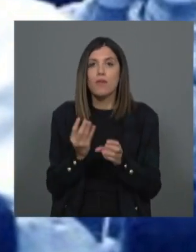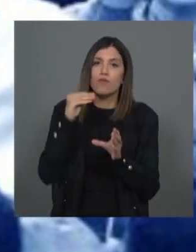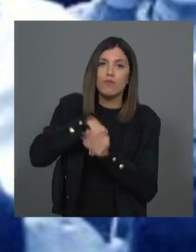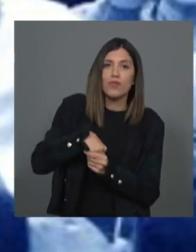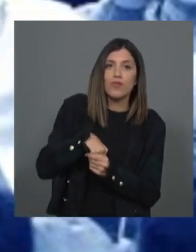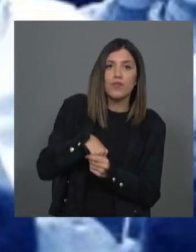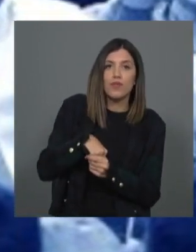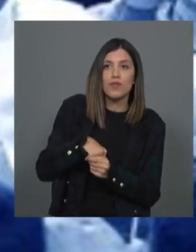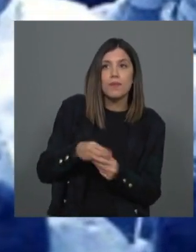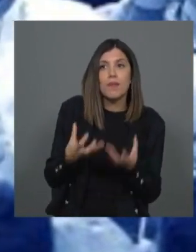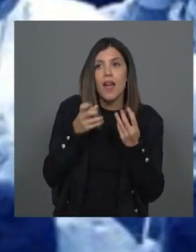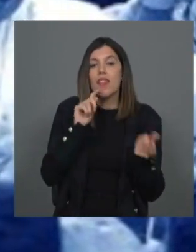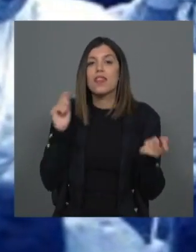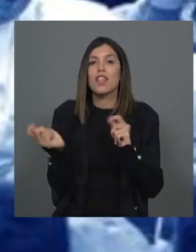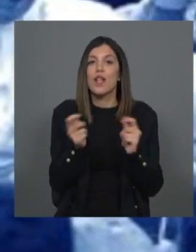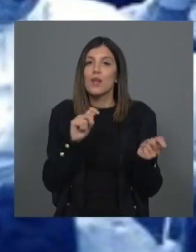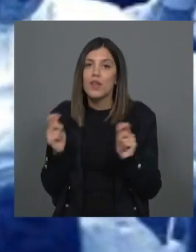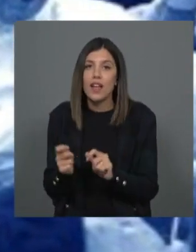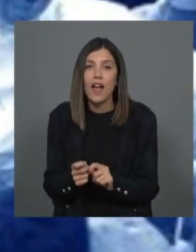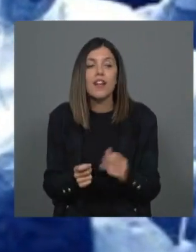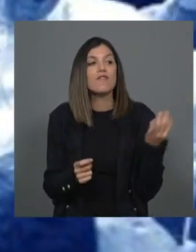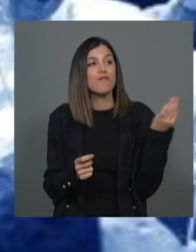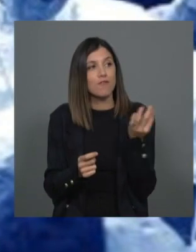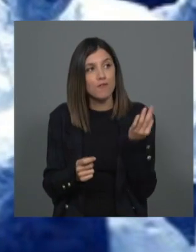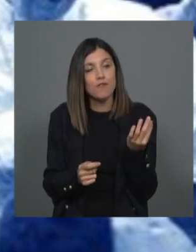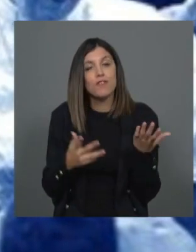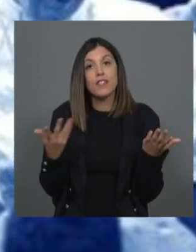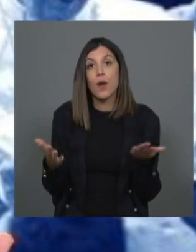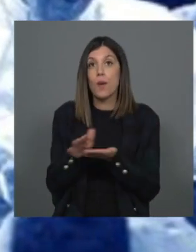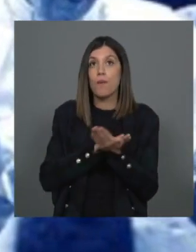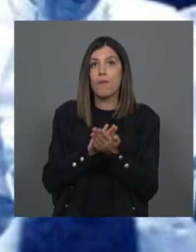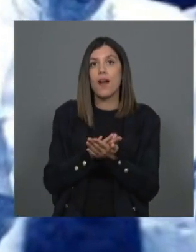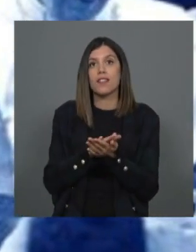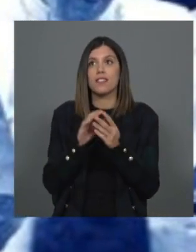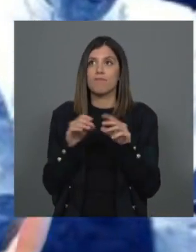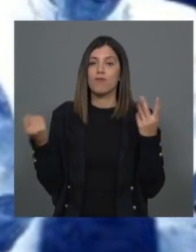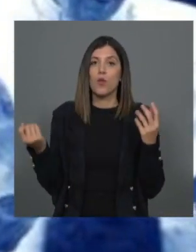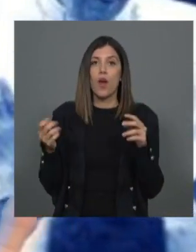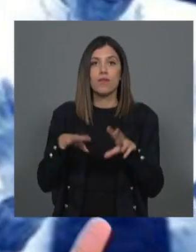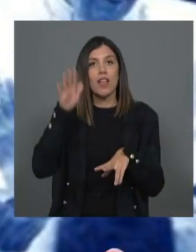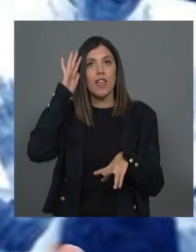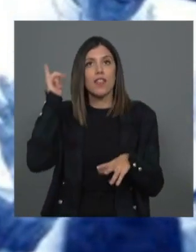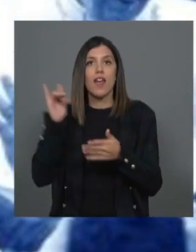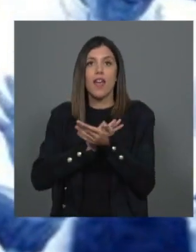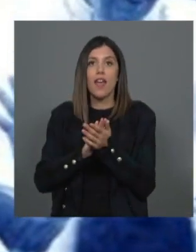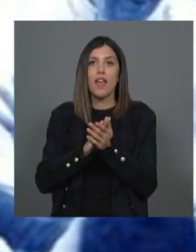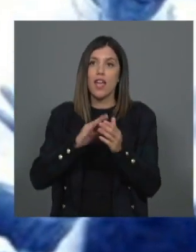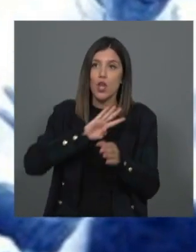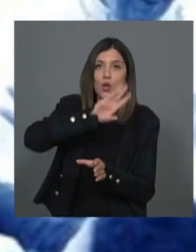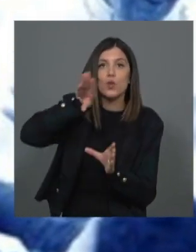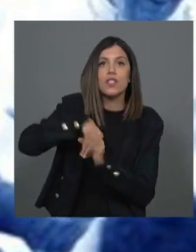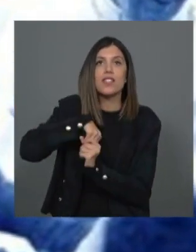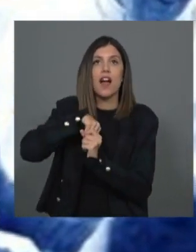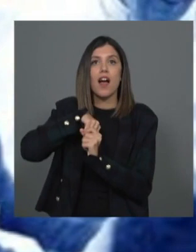Queiram dialogar. Exatamente. E, portanto, com base nesta premissa do alargamento e da inclusão